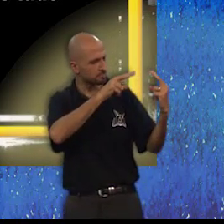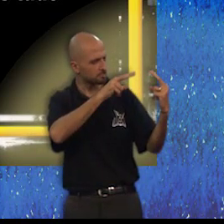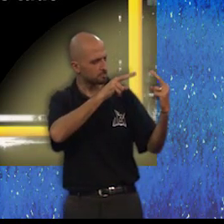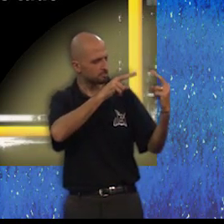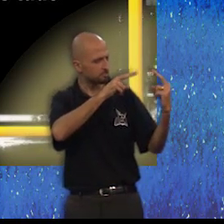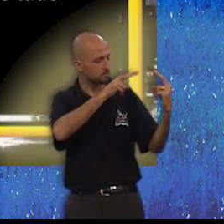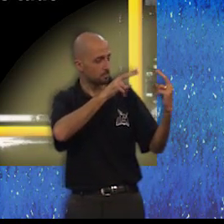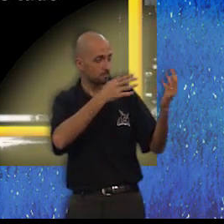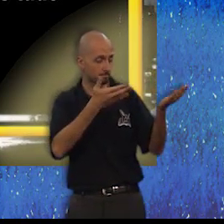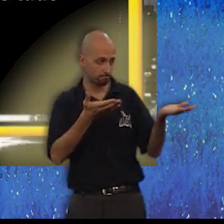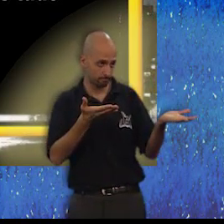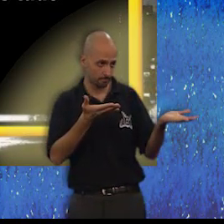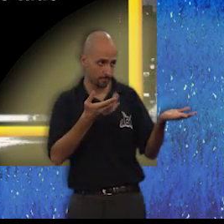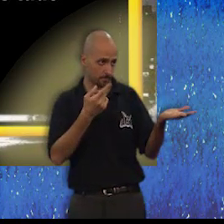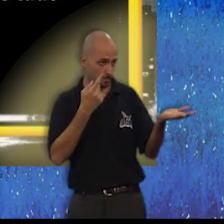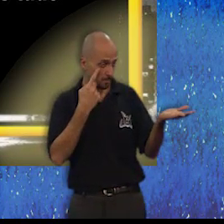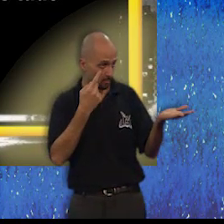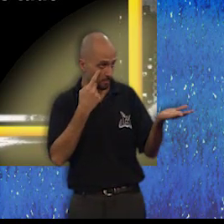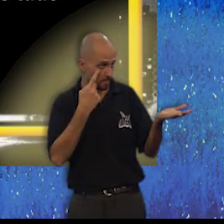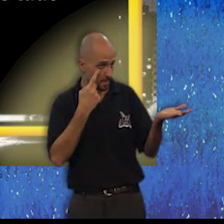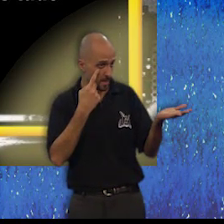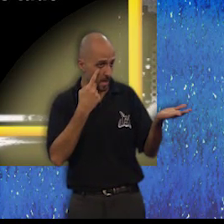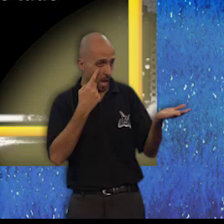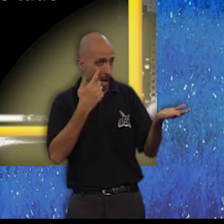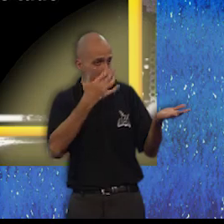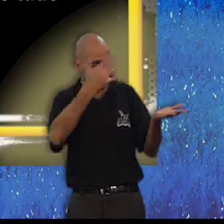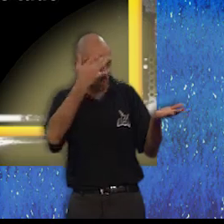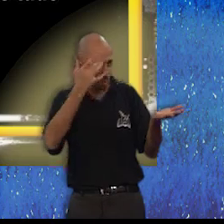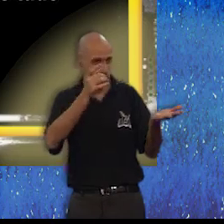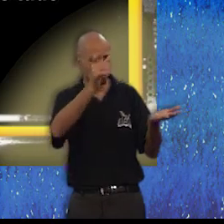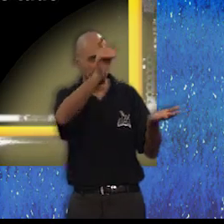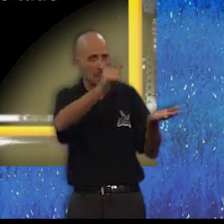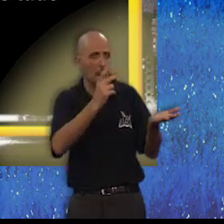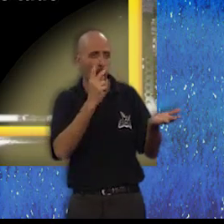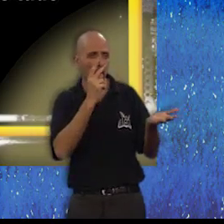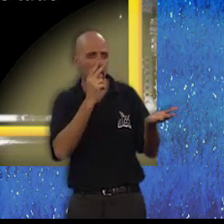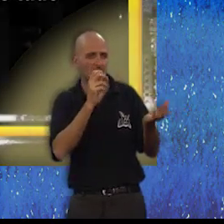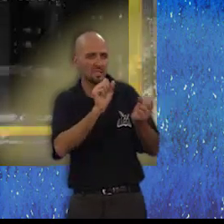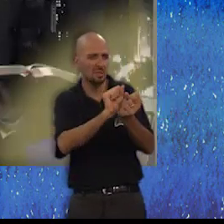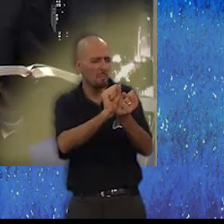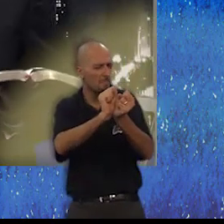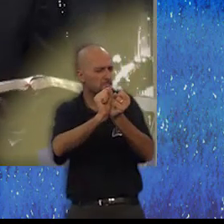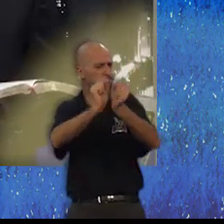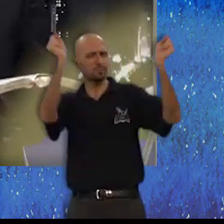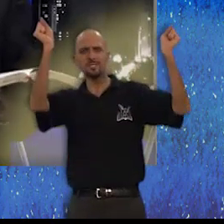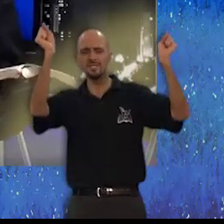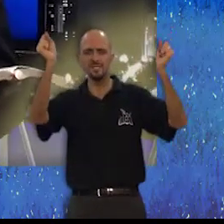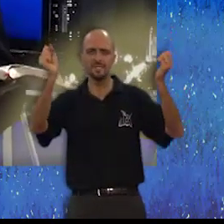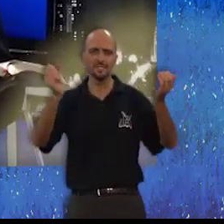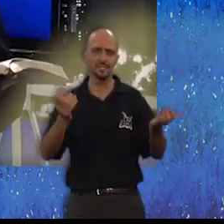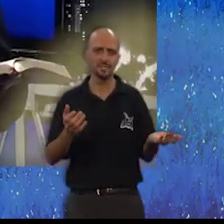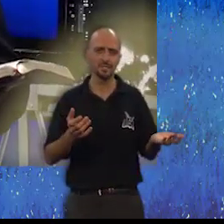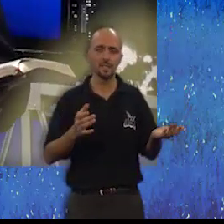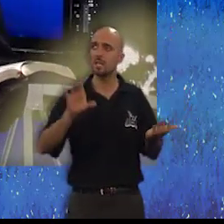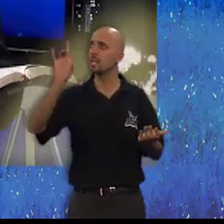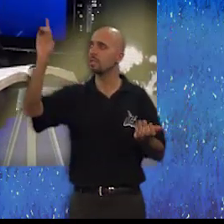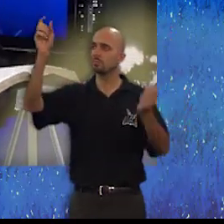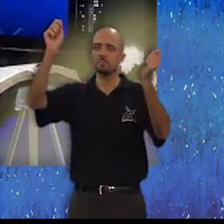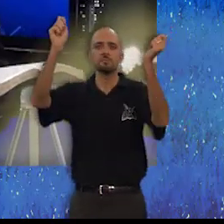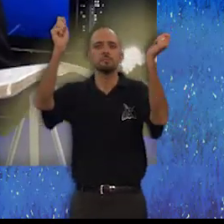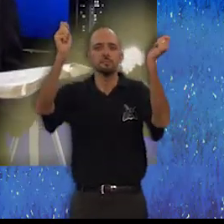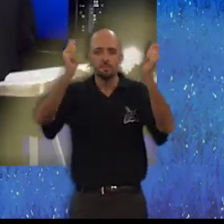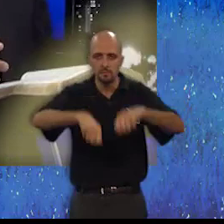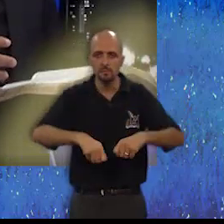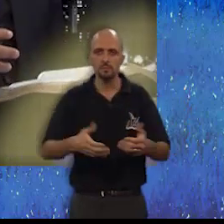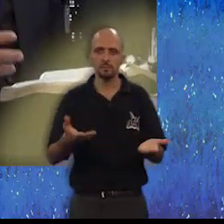é impossível aos homens, mas para Deus tudo é possível. Então, você lembra desse texto, não é?